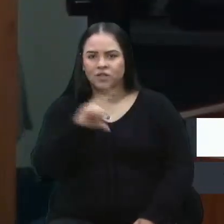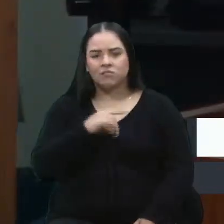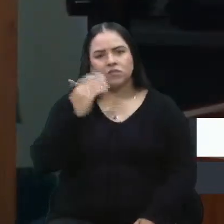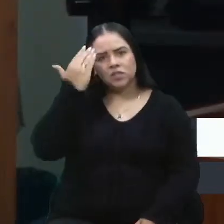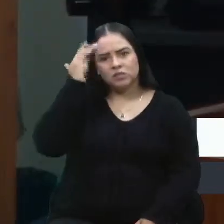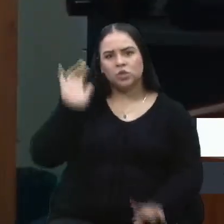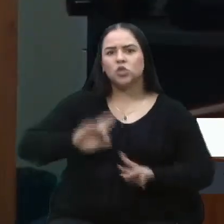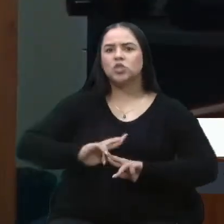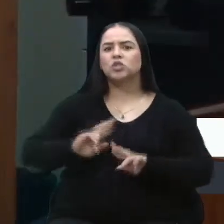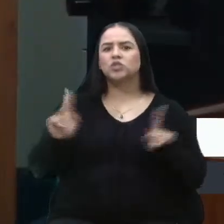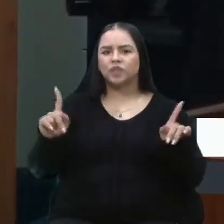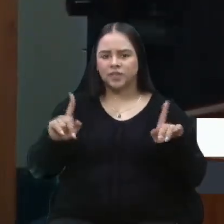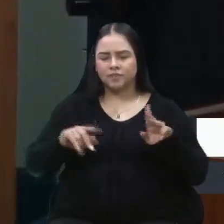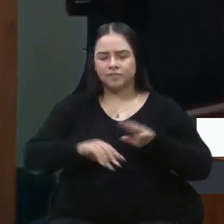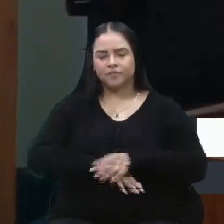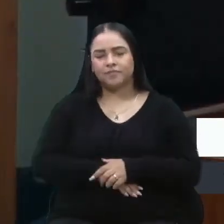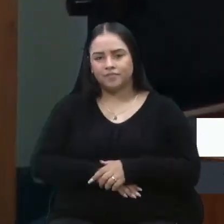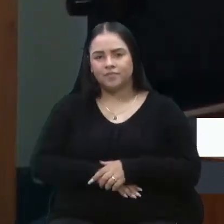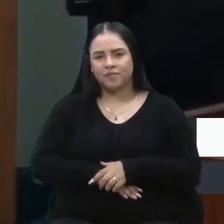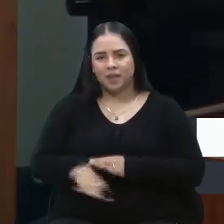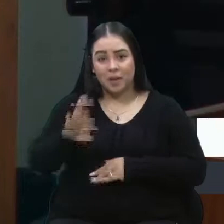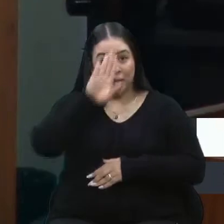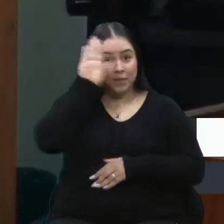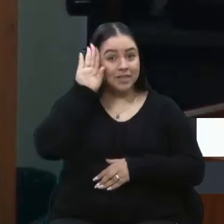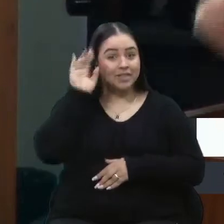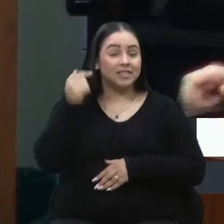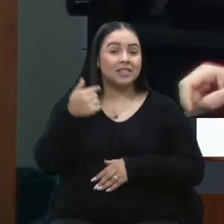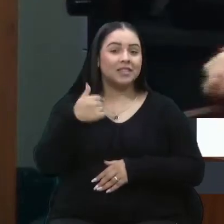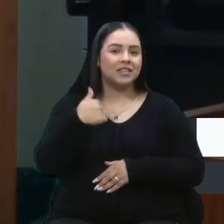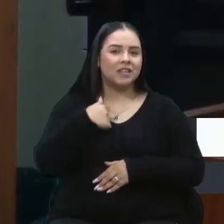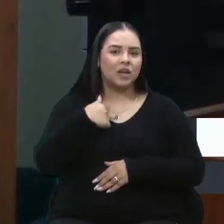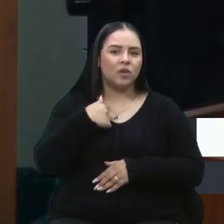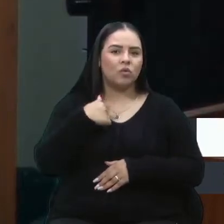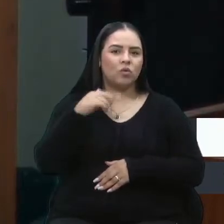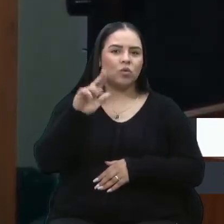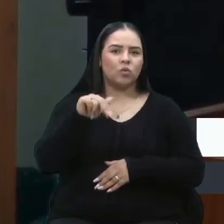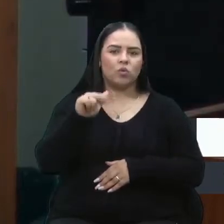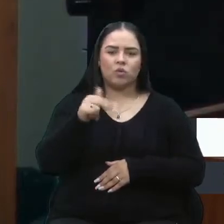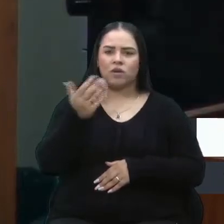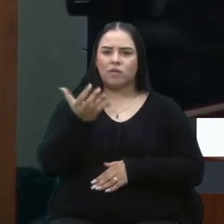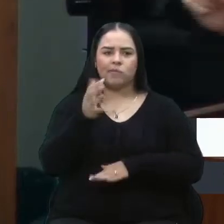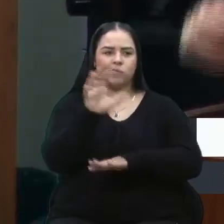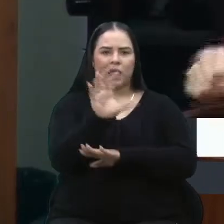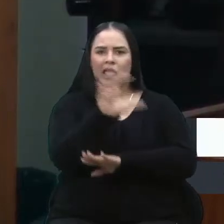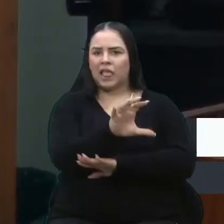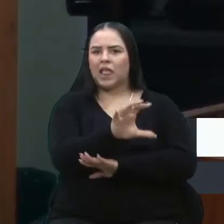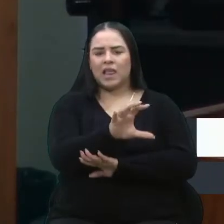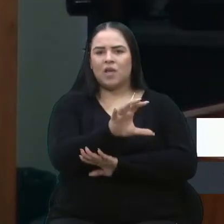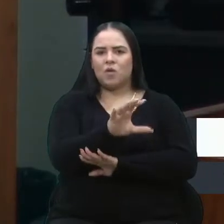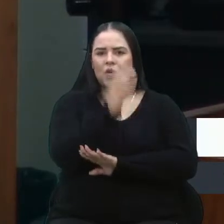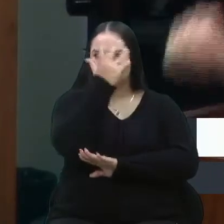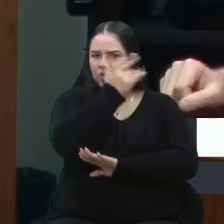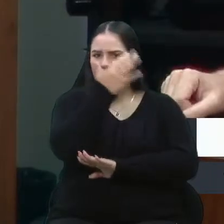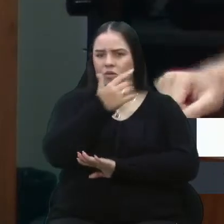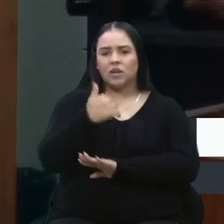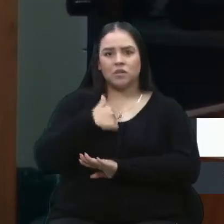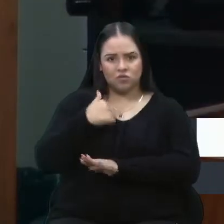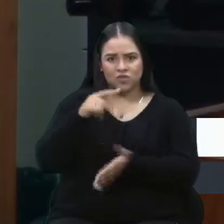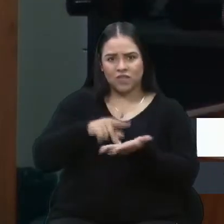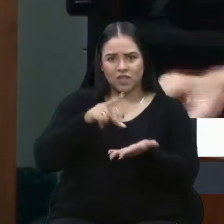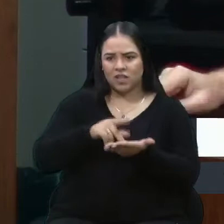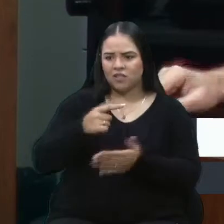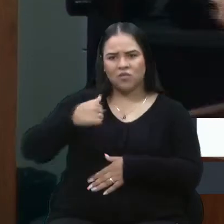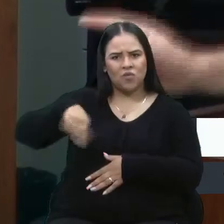e aqui Vereador pressa Eu jamais vou condenar o prefeito Odilon porque eu sou um cara nessa eu não vou sair nas redes